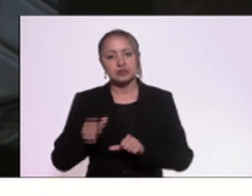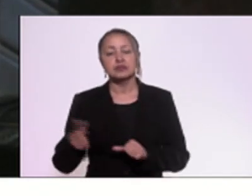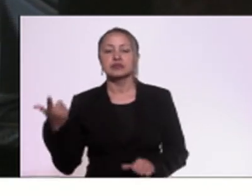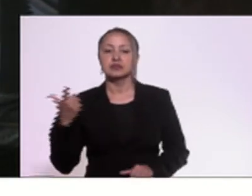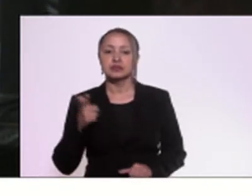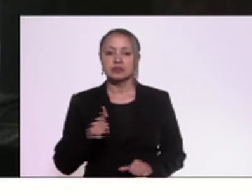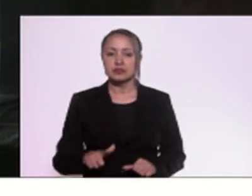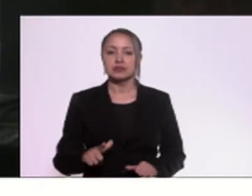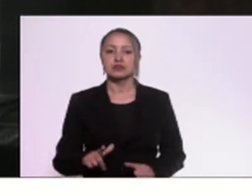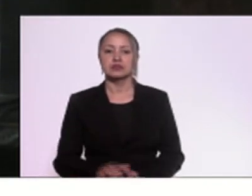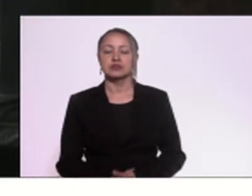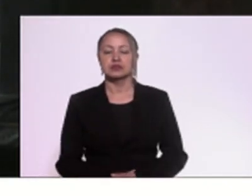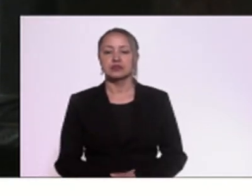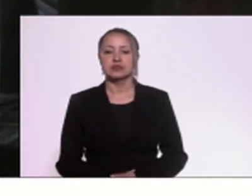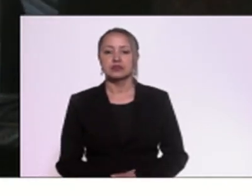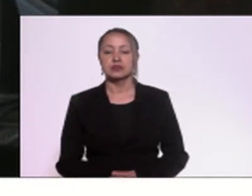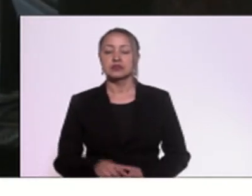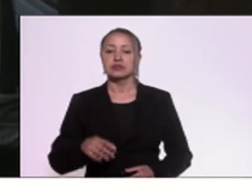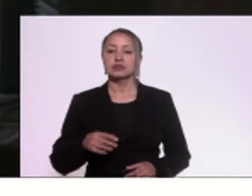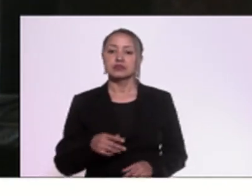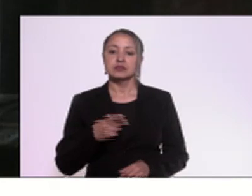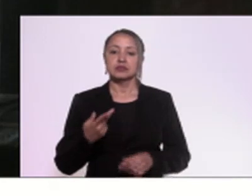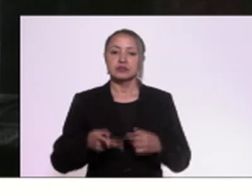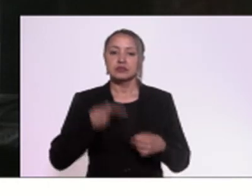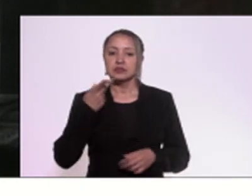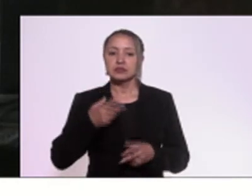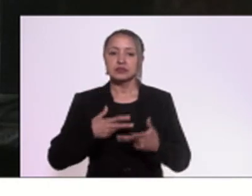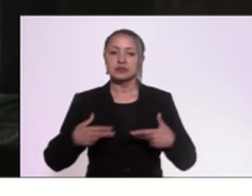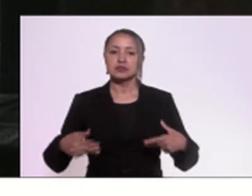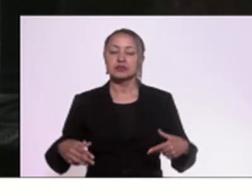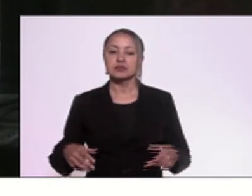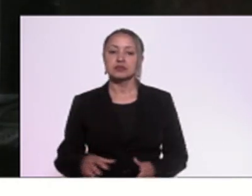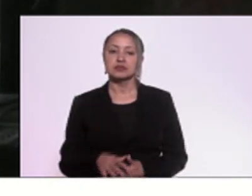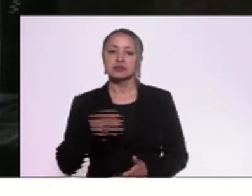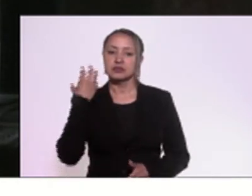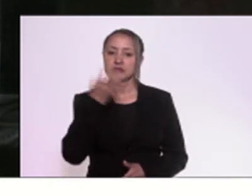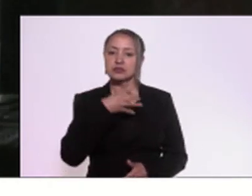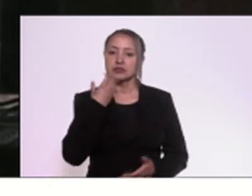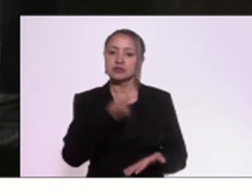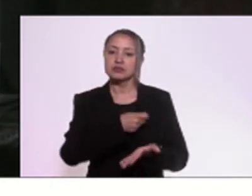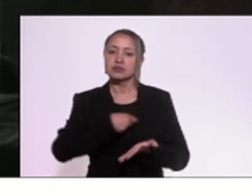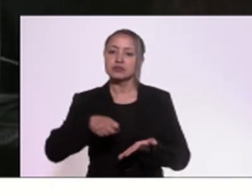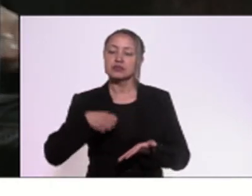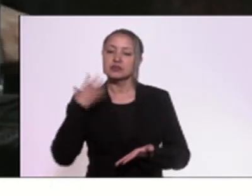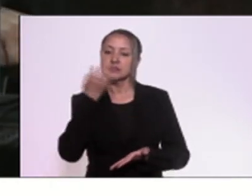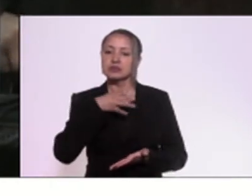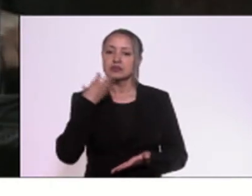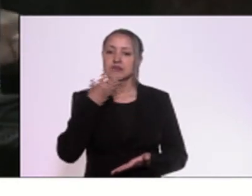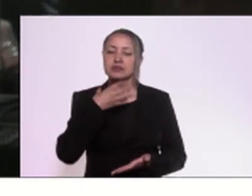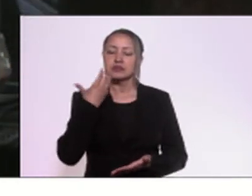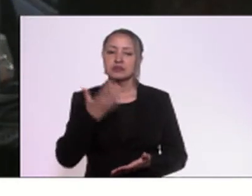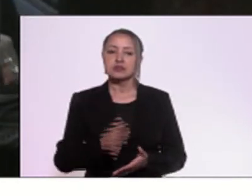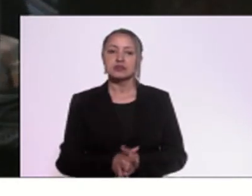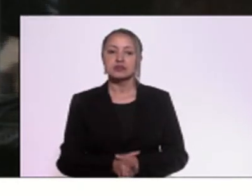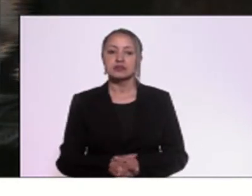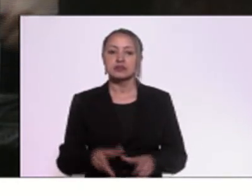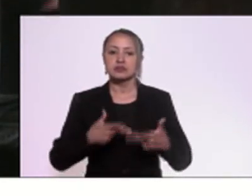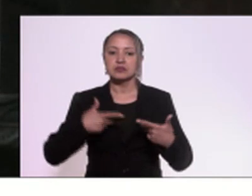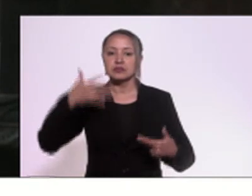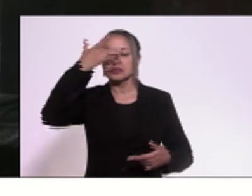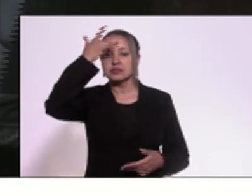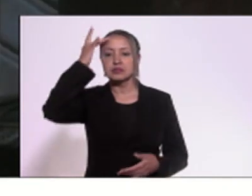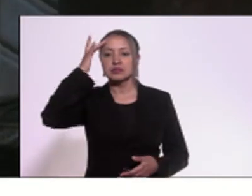povo não tem identidade. Sem isso arraigado, sem as nossas raças, as nossas crenças,